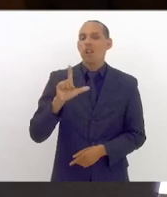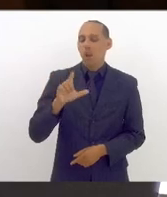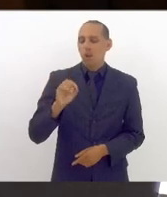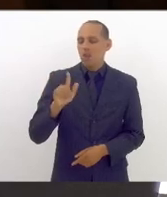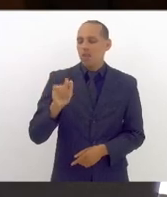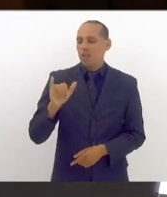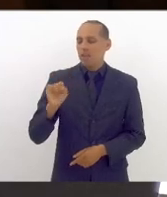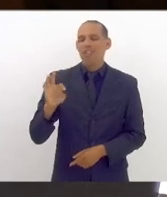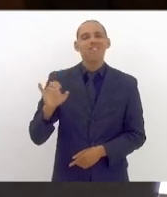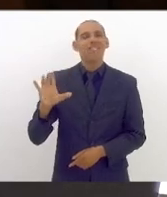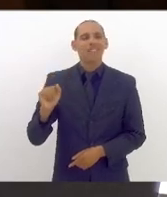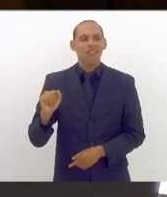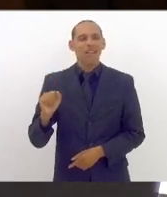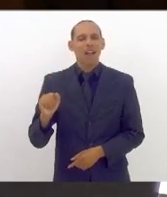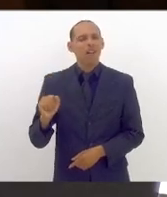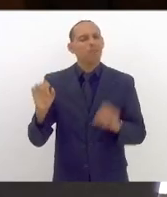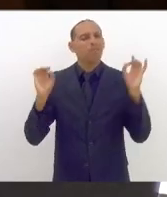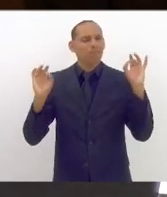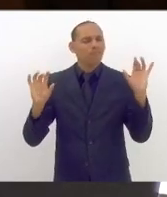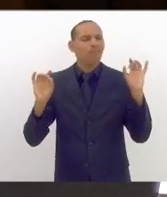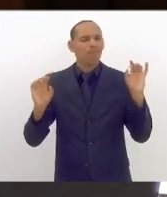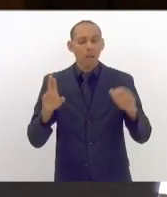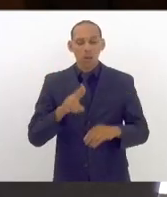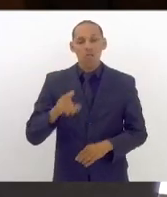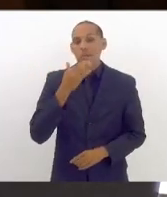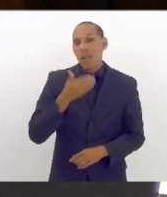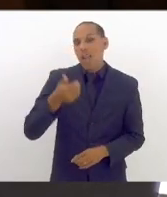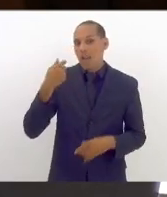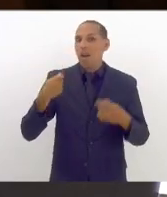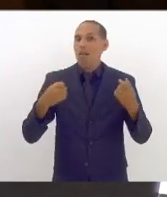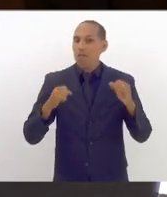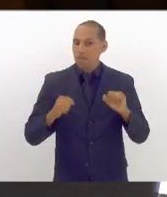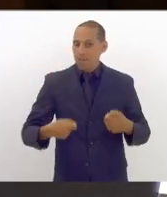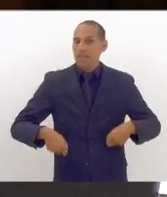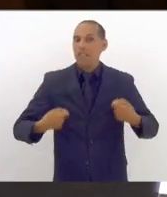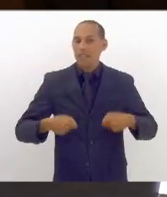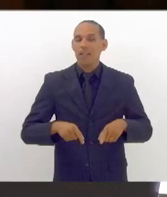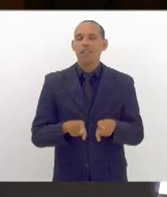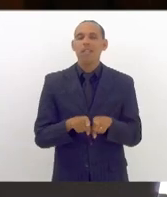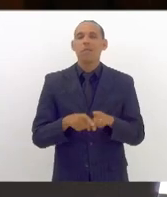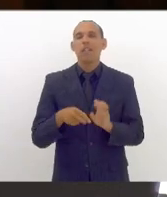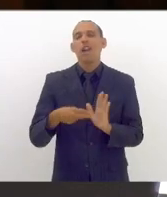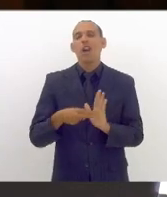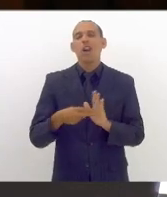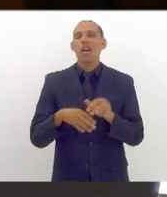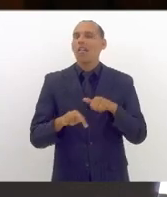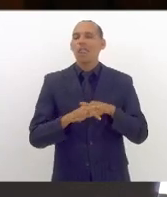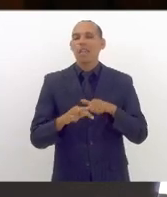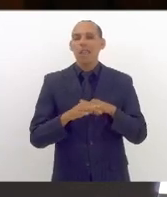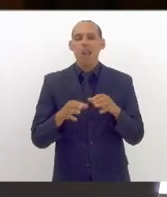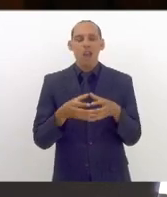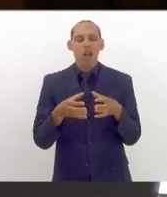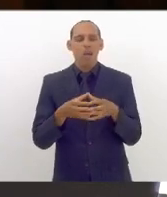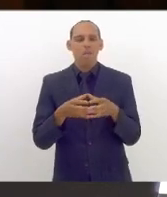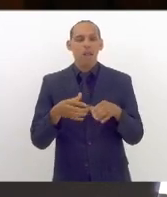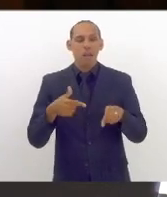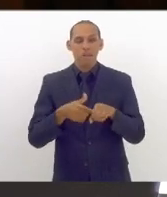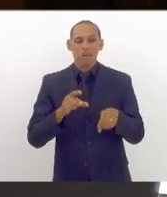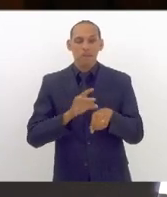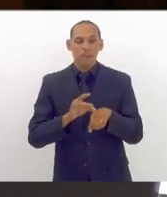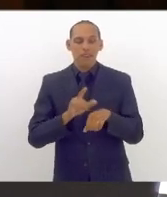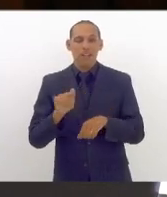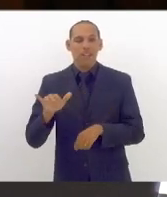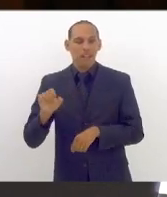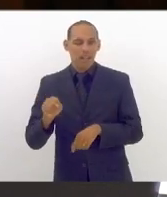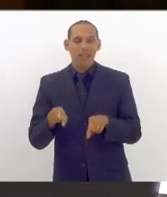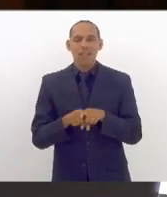muito porque privilegiada que precisa ser melhor utilizada fizemos a nota técnica do complexo petróleo e gás a nota técnica do complexo